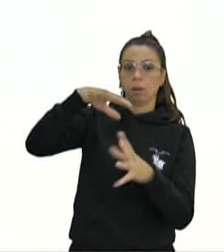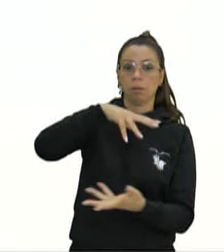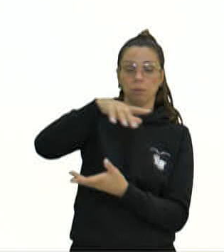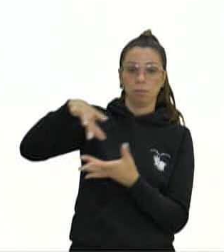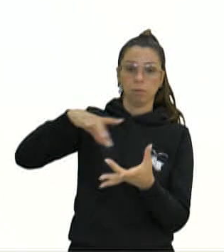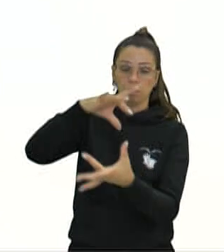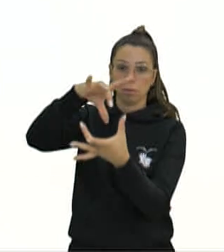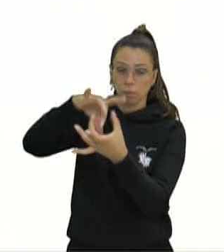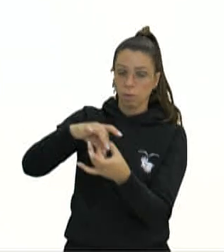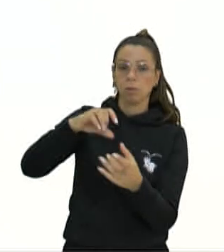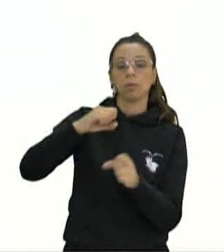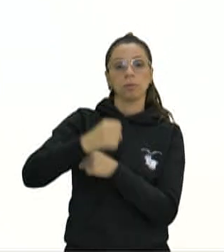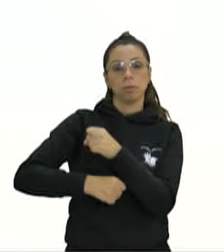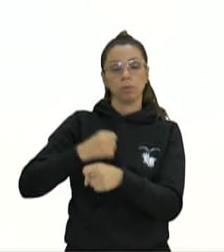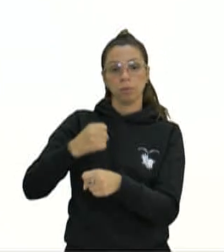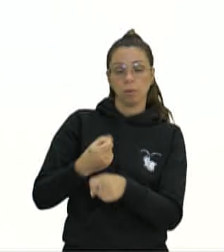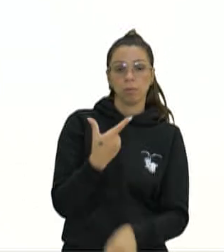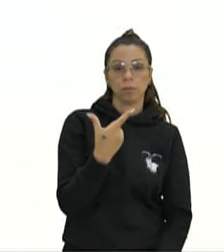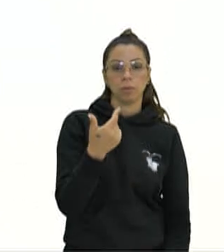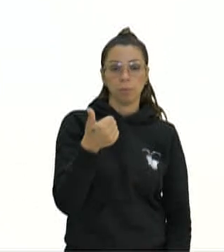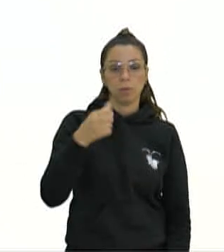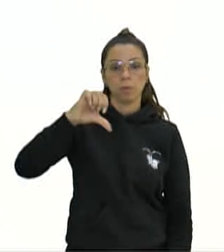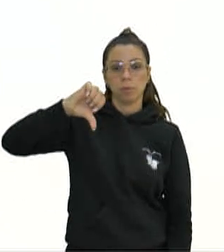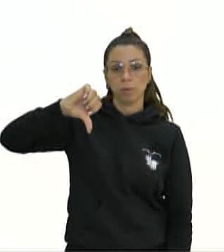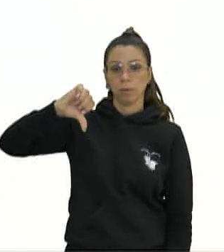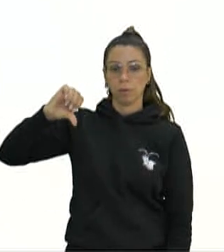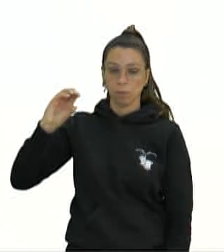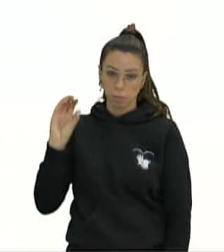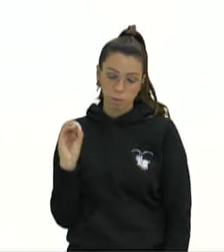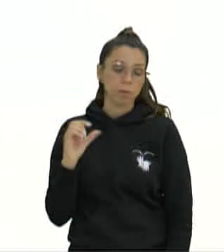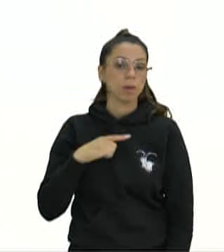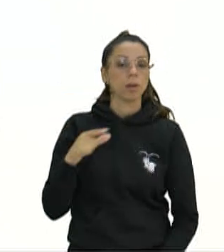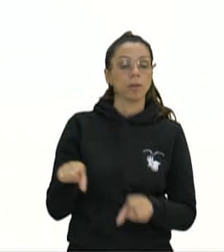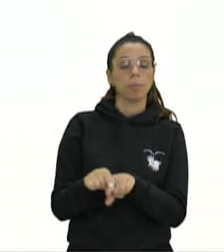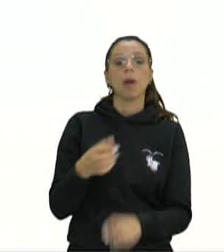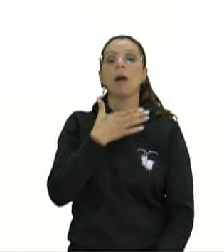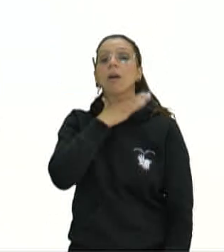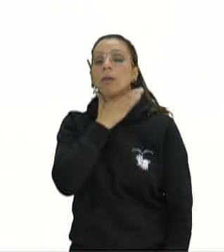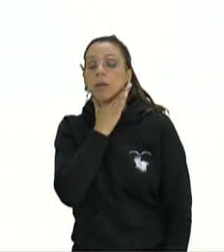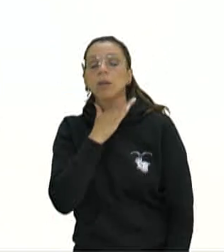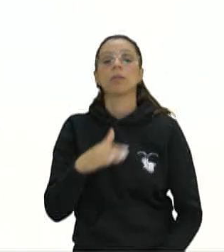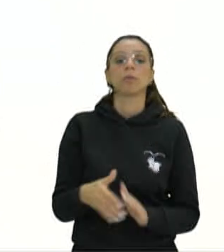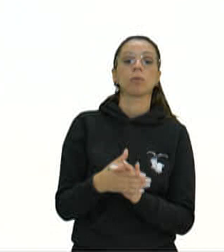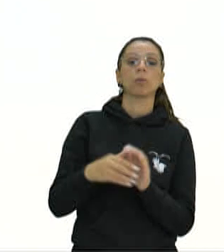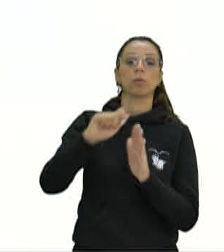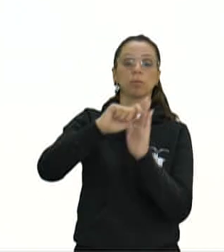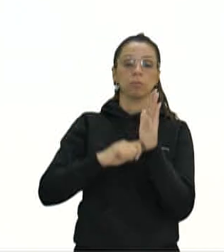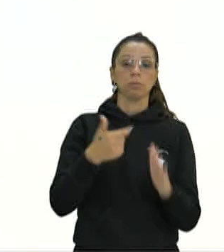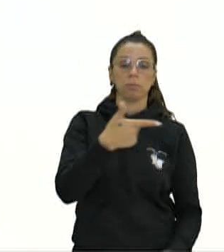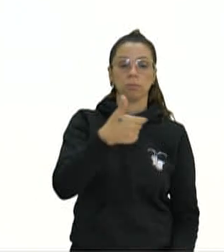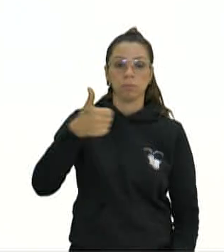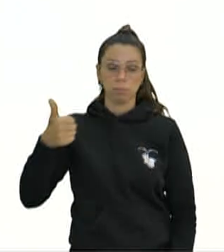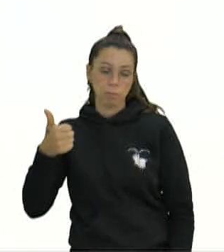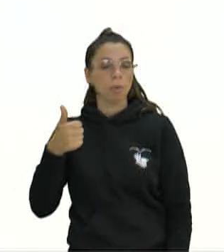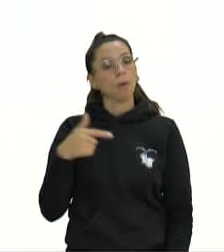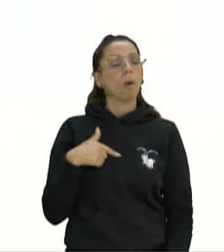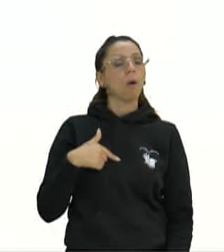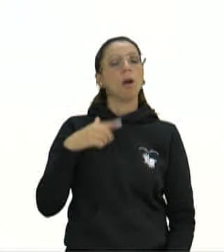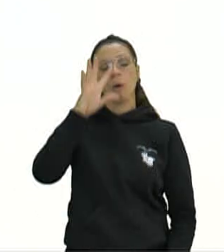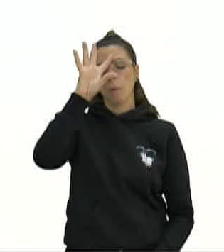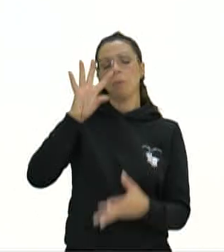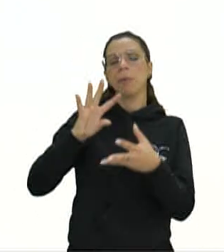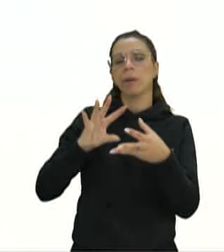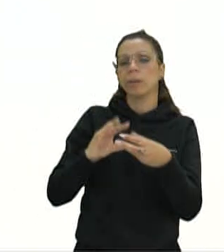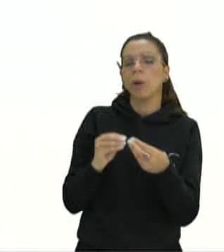anos 1990, quanto a última crise da economia no século XXI, nos ajudam a entender esse fenômeno da desigualdade